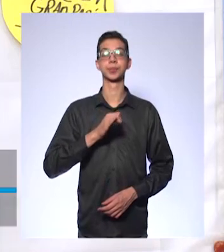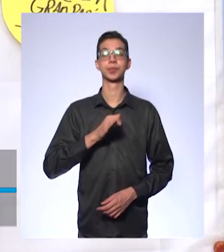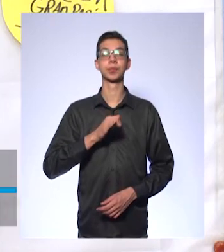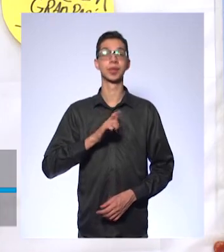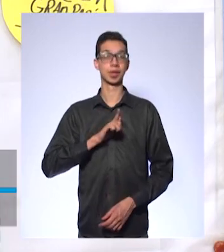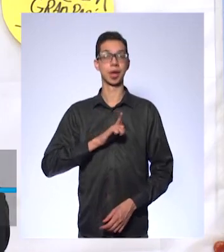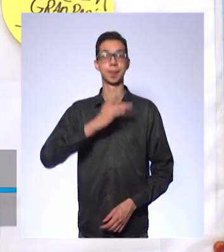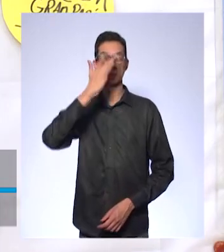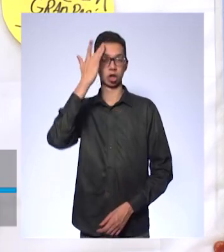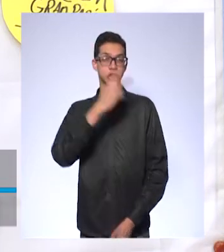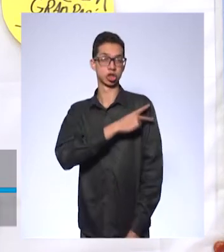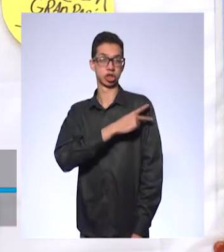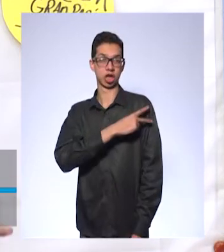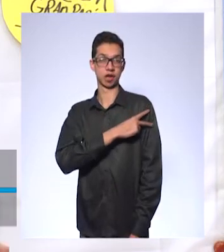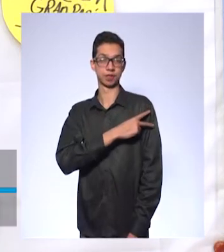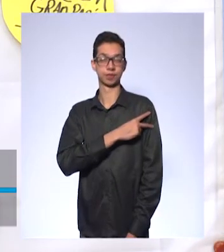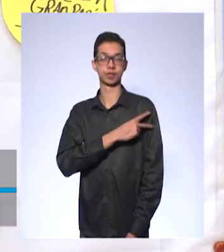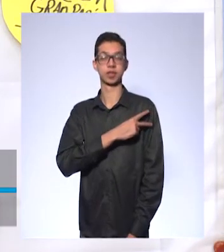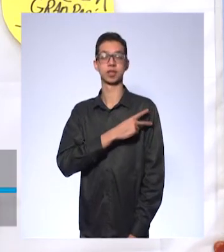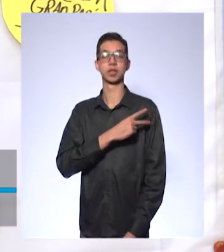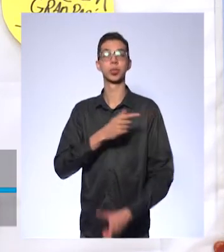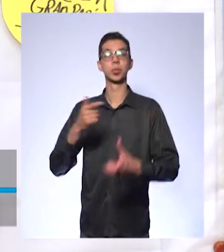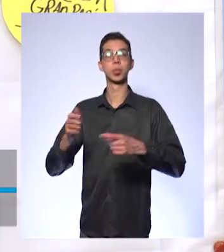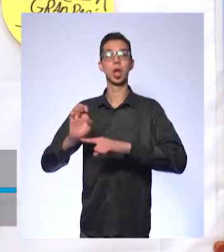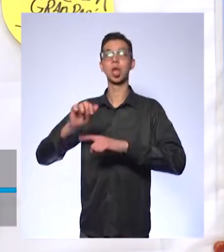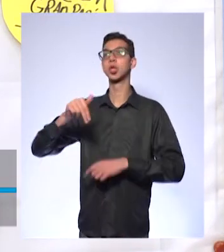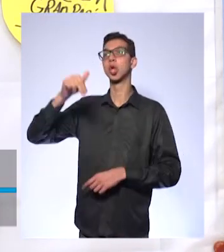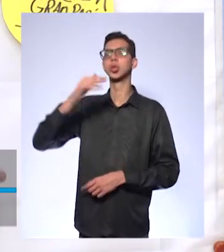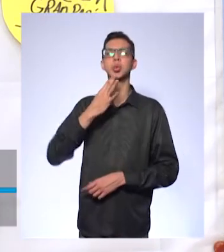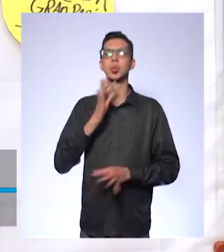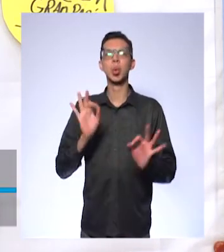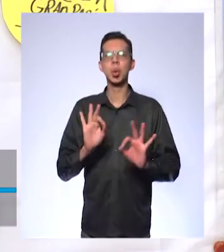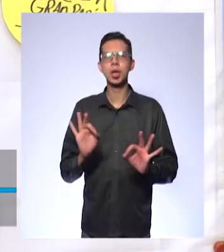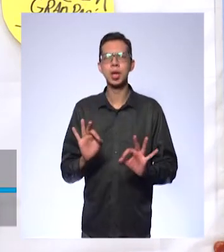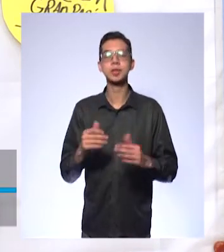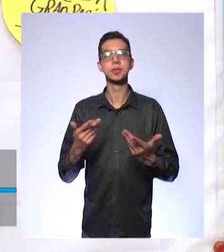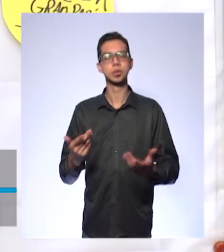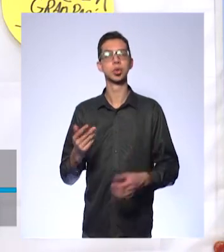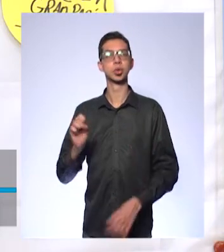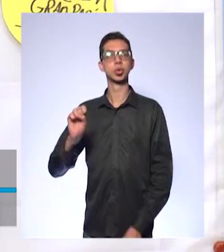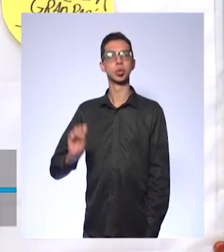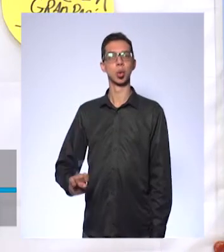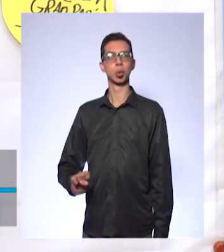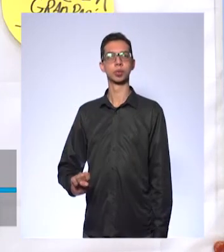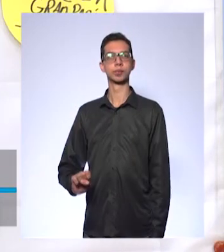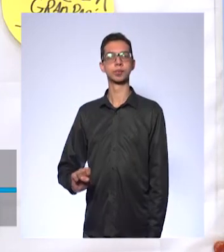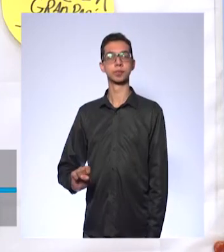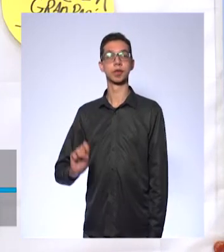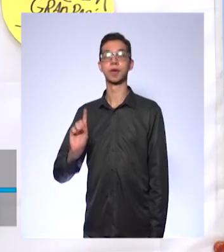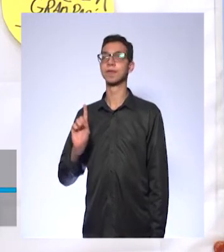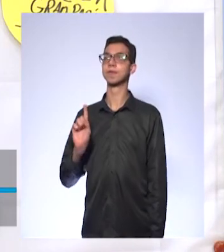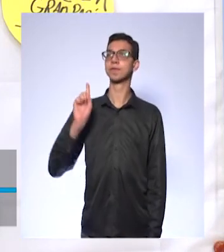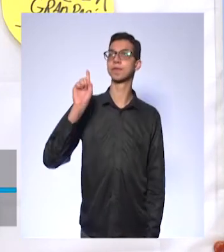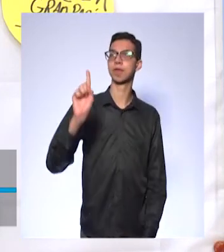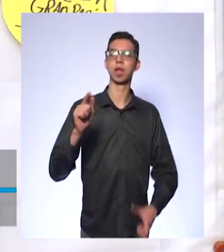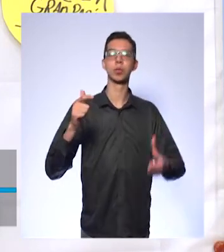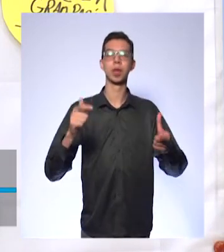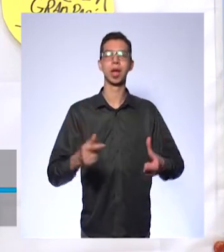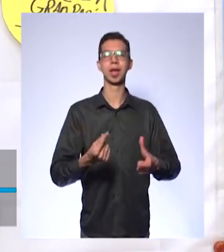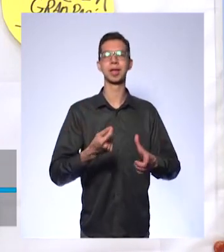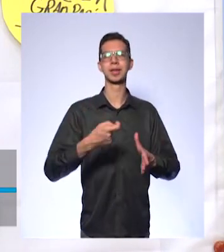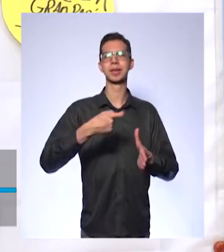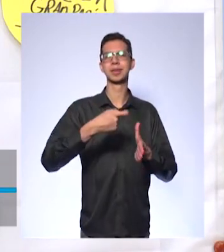sul, que nem conhecia as questões nordestinas, nem conhecia muito ali do território, e ele ia lá, começava a criar taxas que não tinha nada a